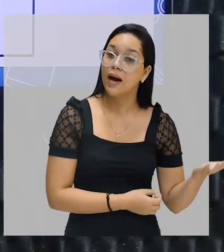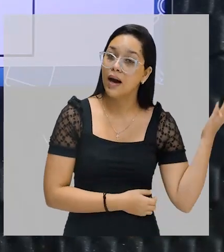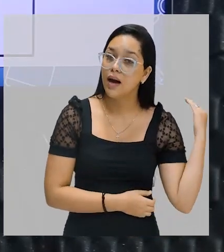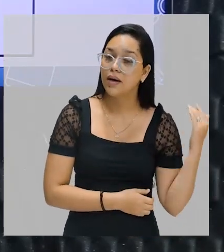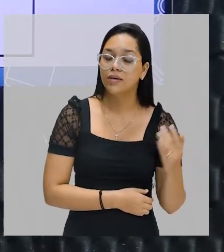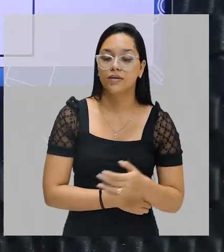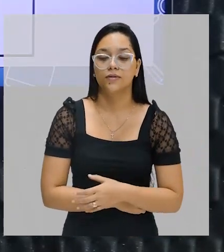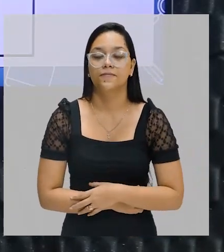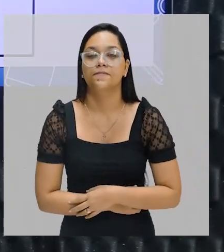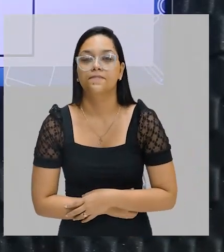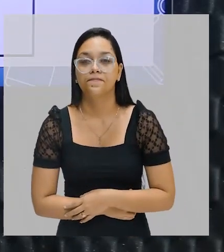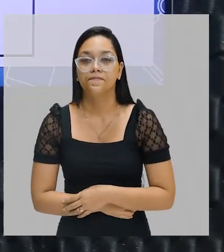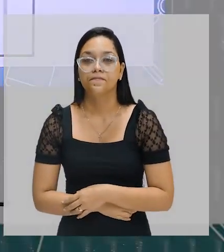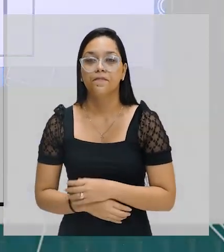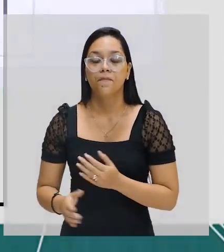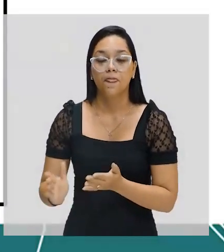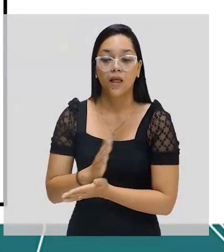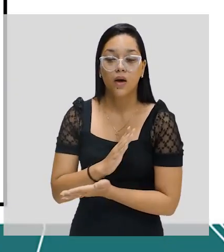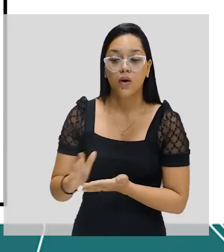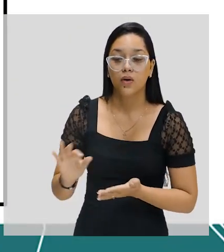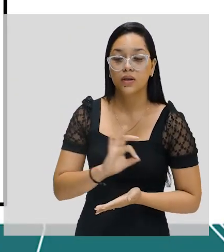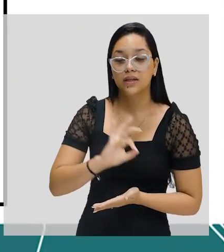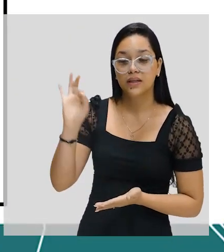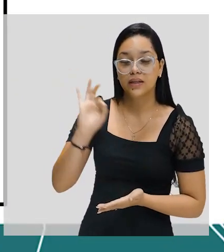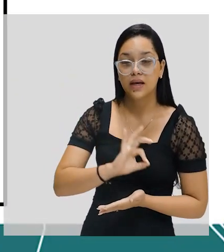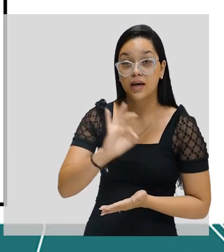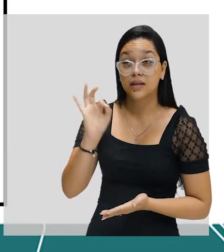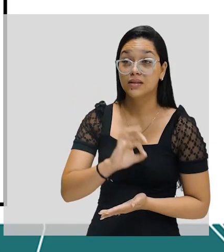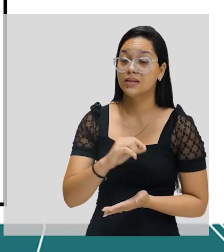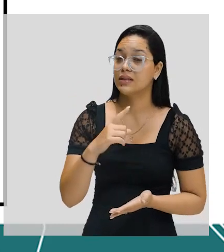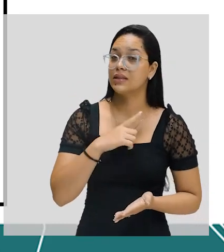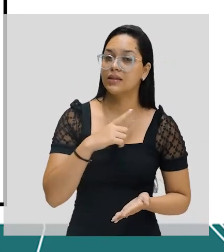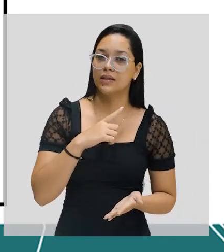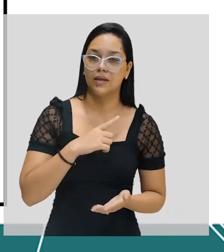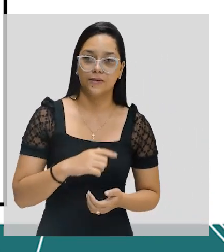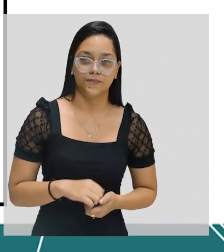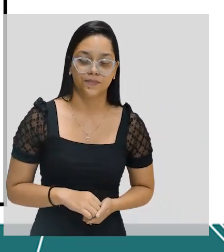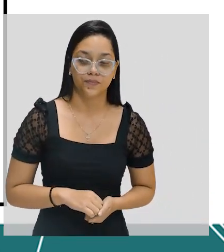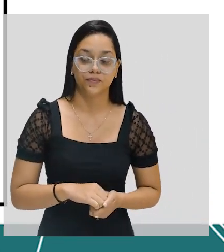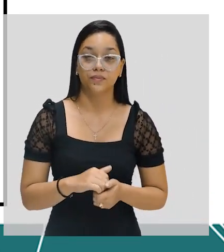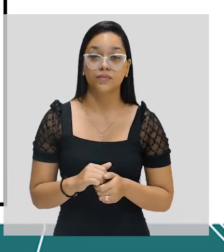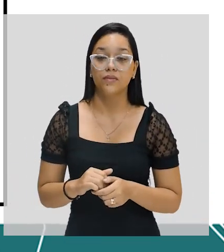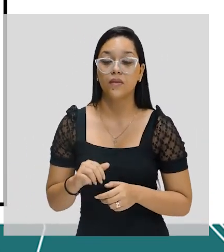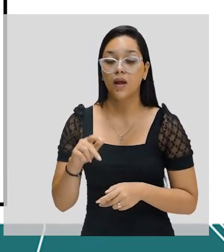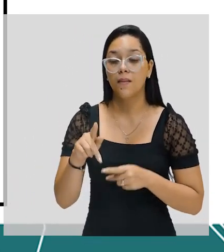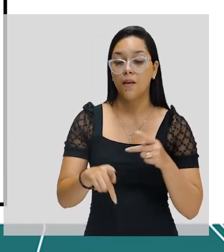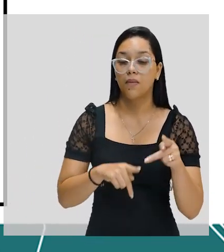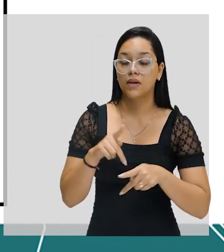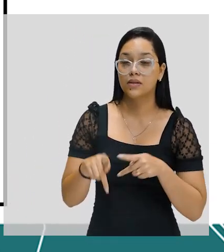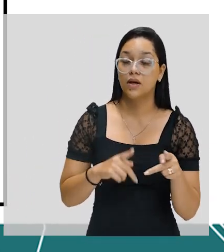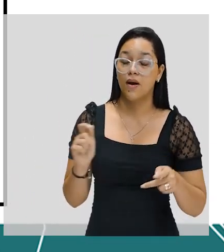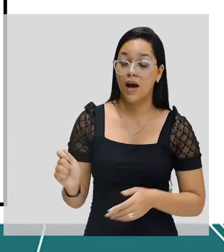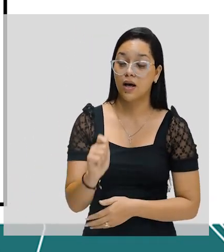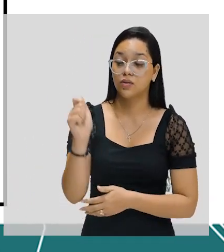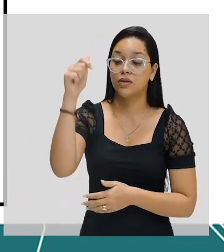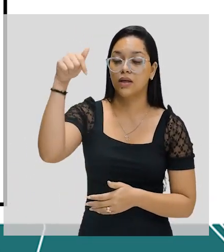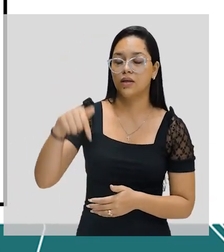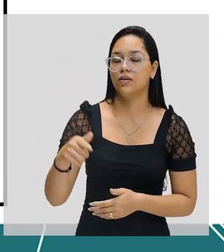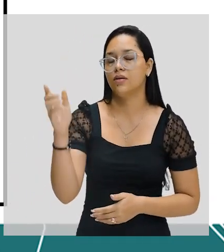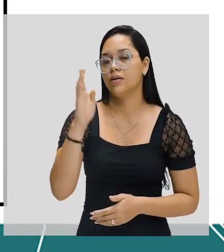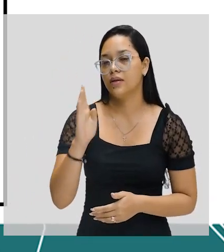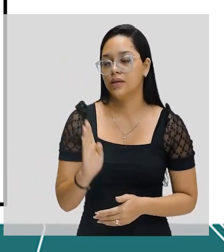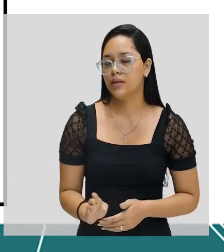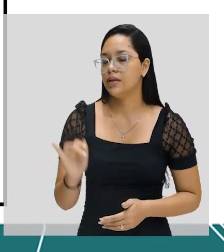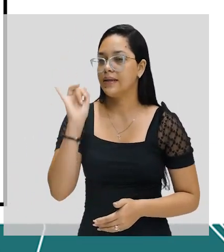pré-história. Aí alguns dados aqui sobre o sedentarismo. Eu trouxe aqui da população adulta aqui no Brasil.